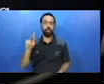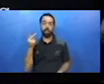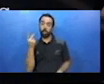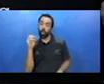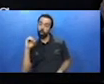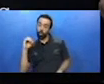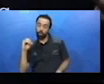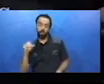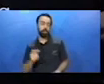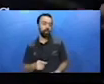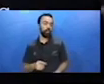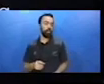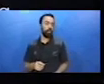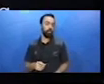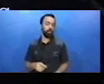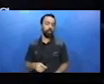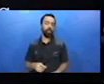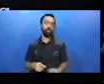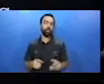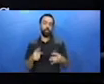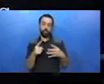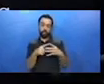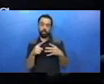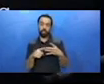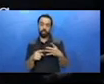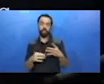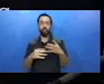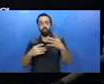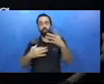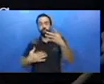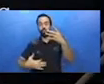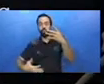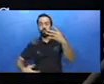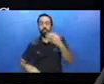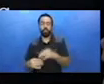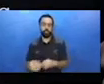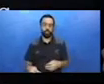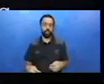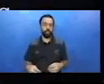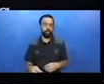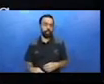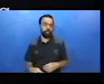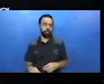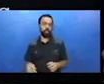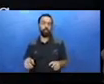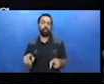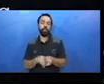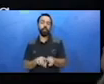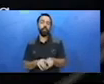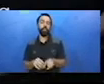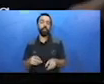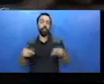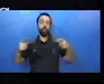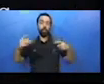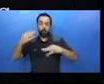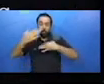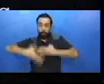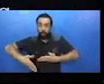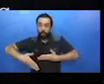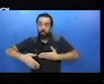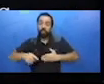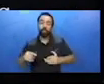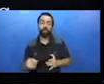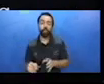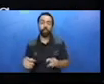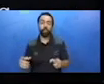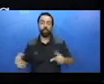Além desses 4 estilos, existem algumas provas que combinam estes 4, que a gente chama de prova medley. Então nós temos aqui, além desses